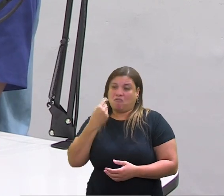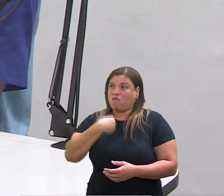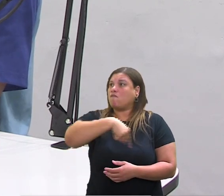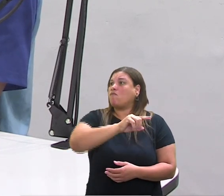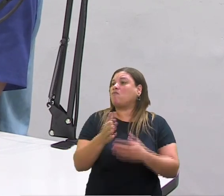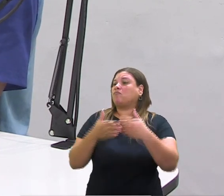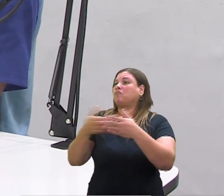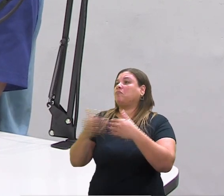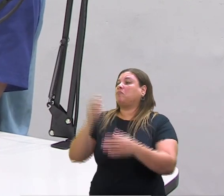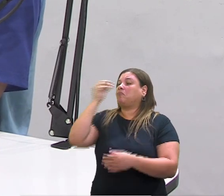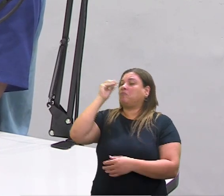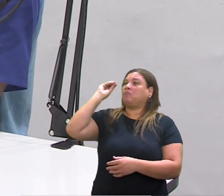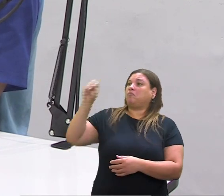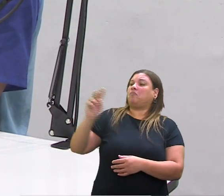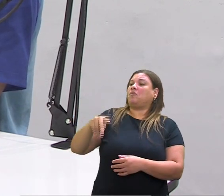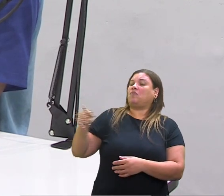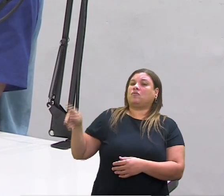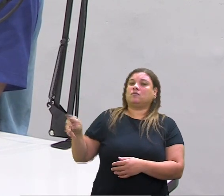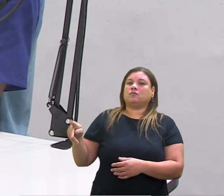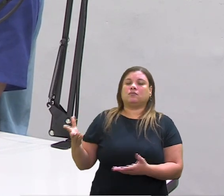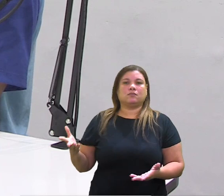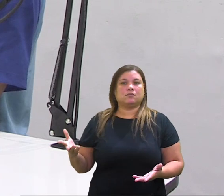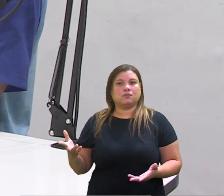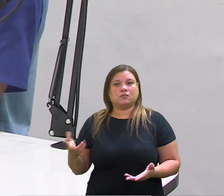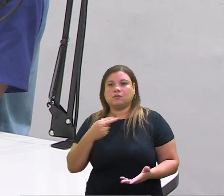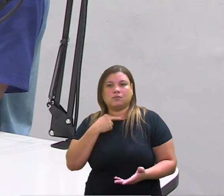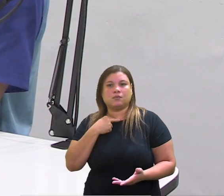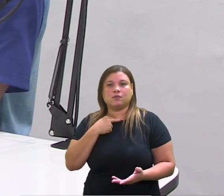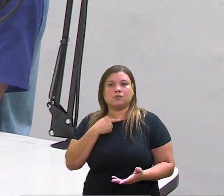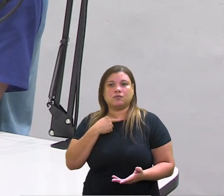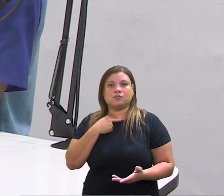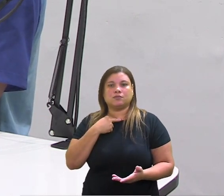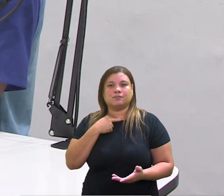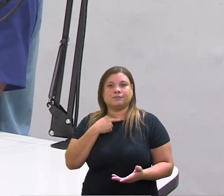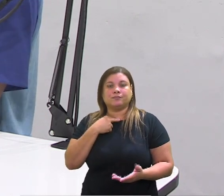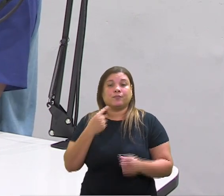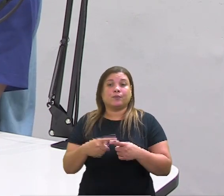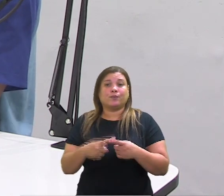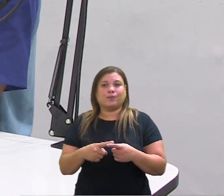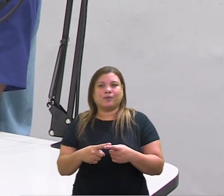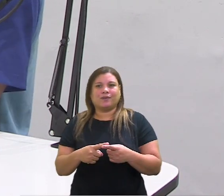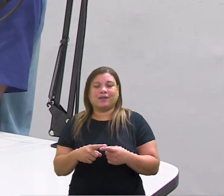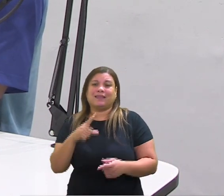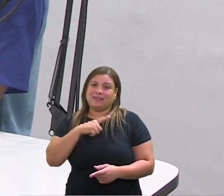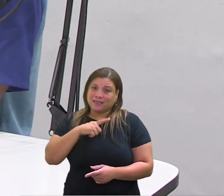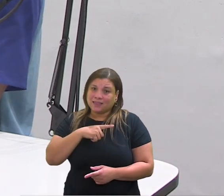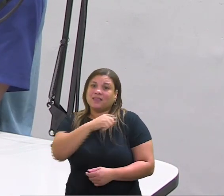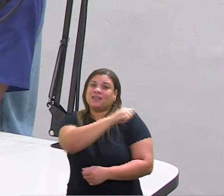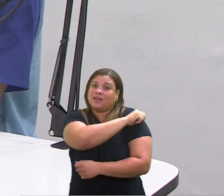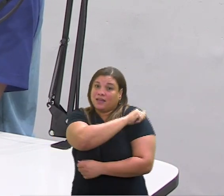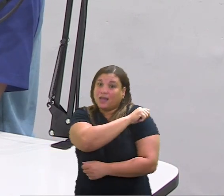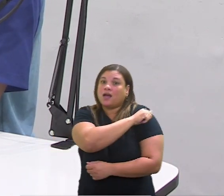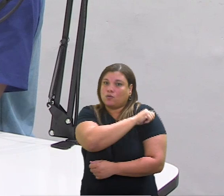E, assim, às vezes o aluno tá tão desorientado, tá tão acostumado a receber um sim dentro da